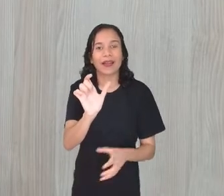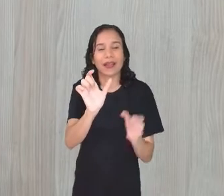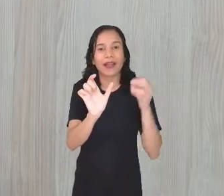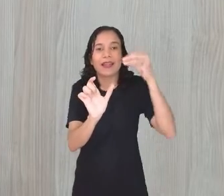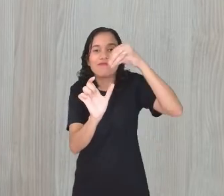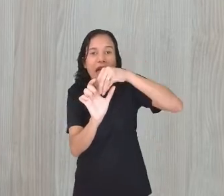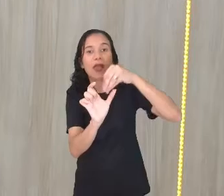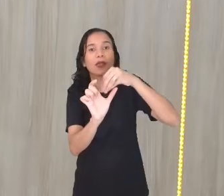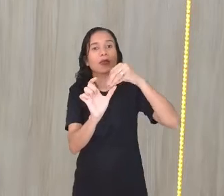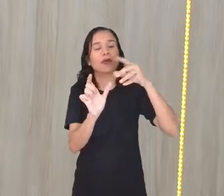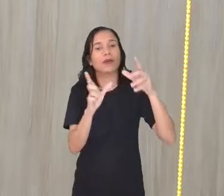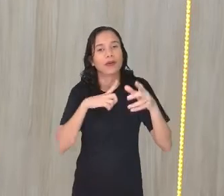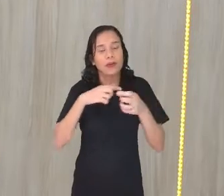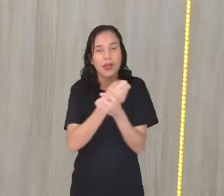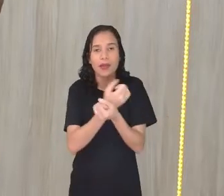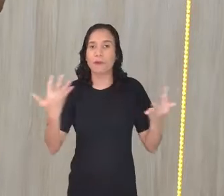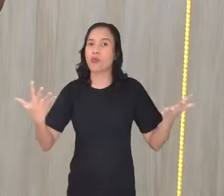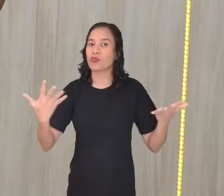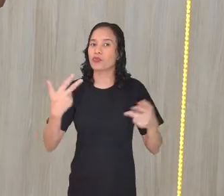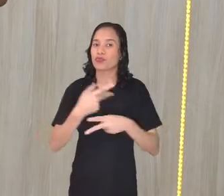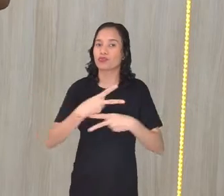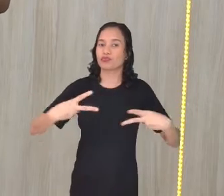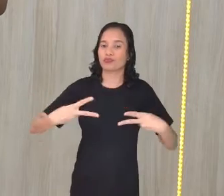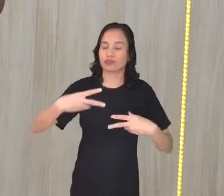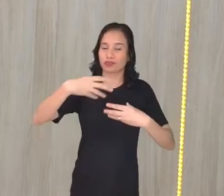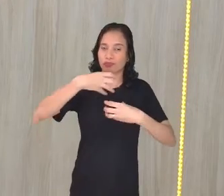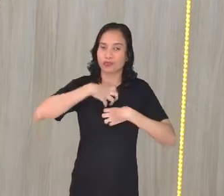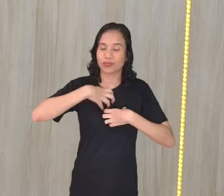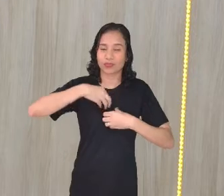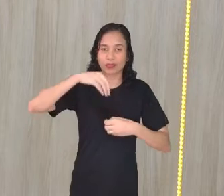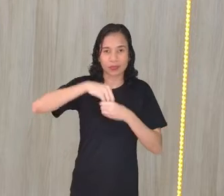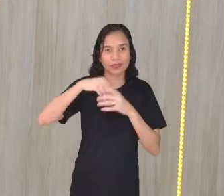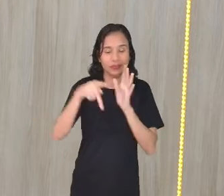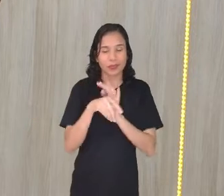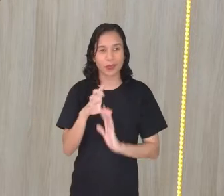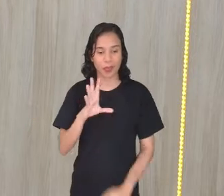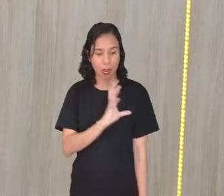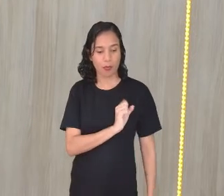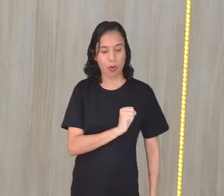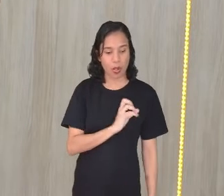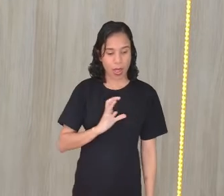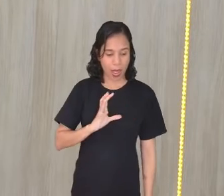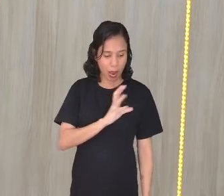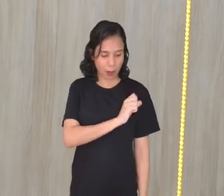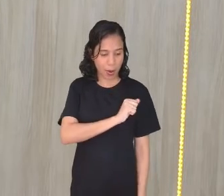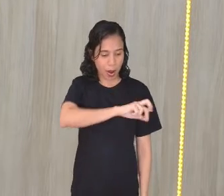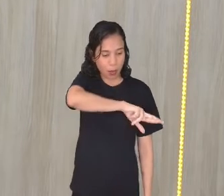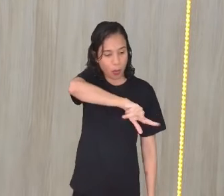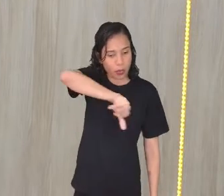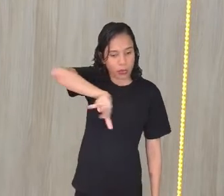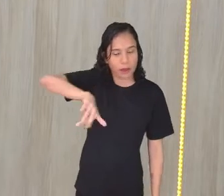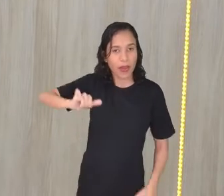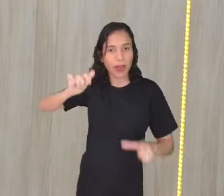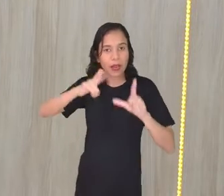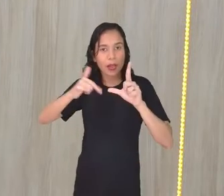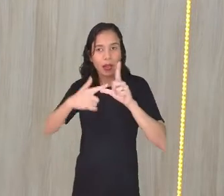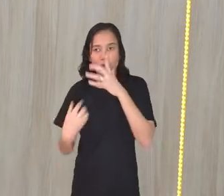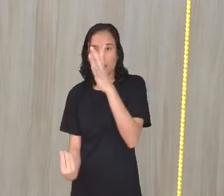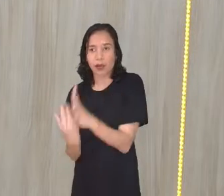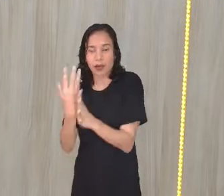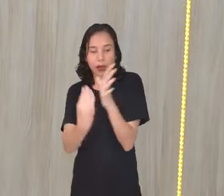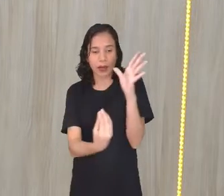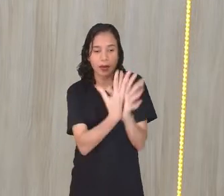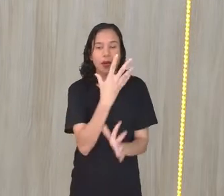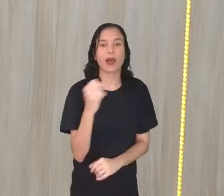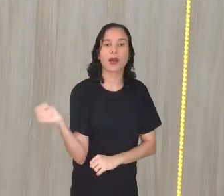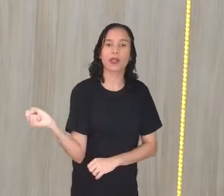né? Contida na escrita. Ali. Então, assim, a gente tem a junção de amar com outras letras que vão gerar outras palavras,